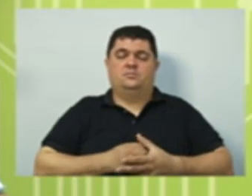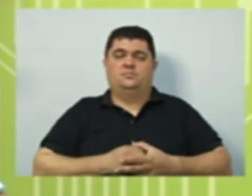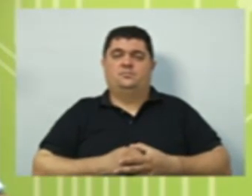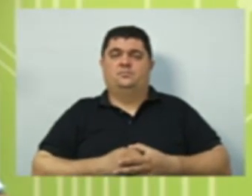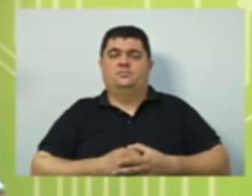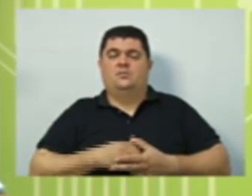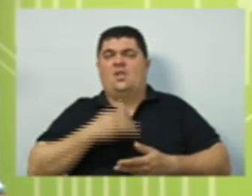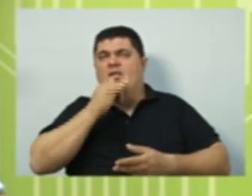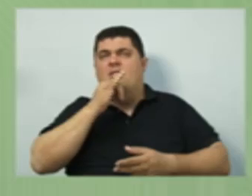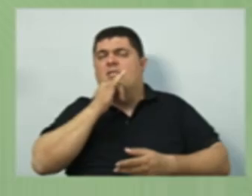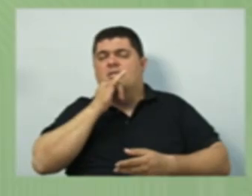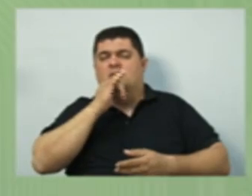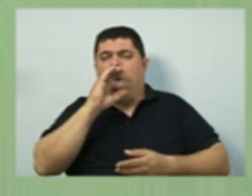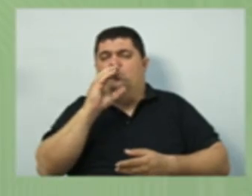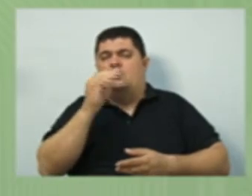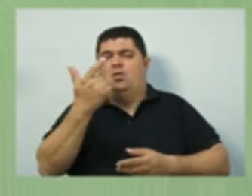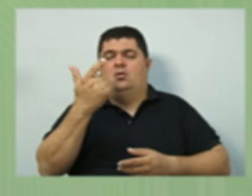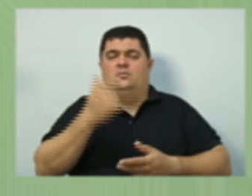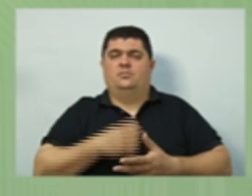Vou dar um exemplo para você.